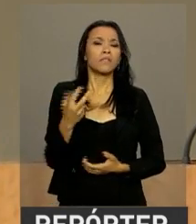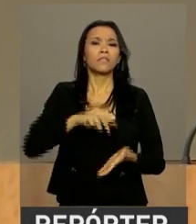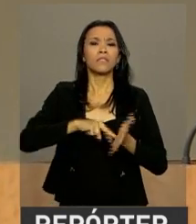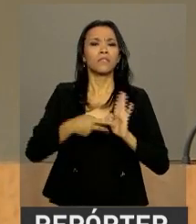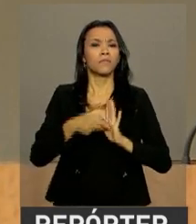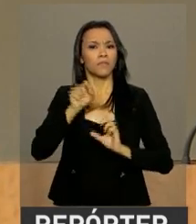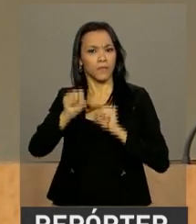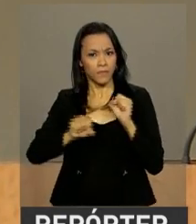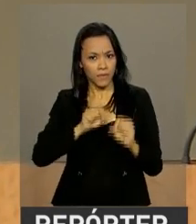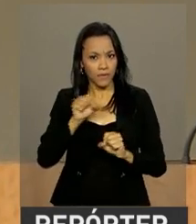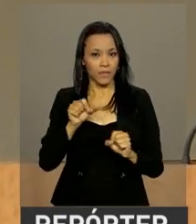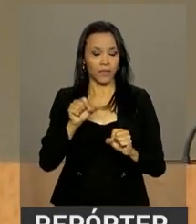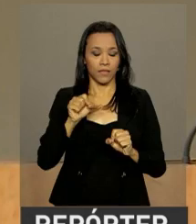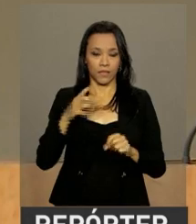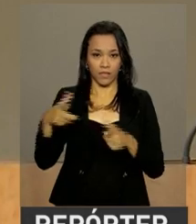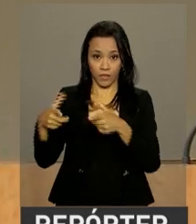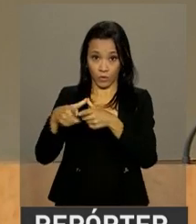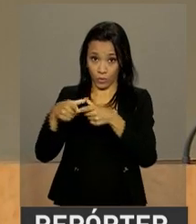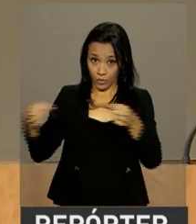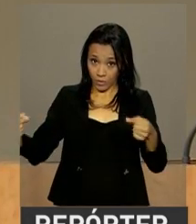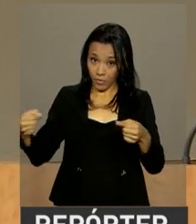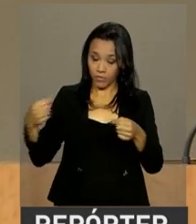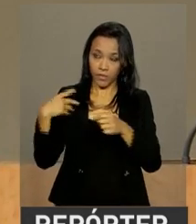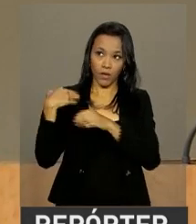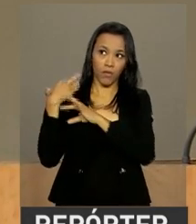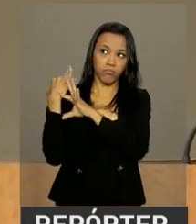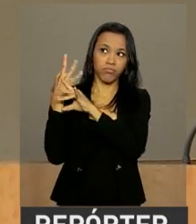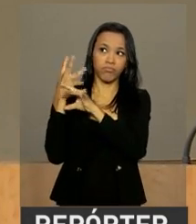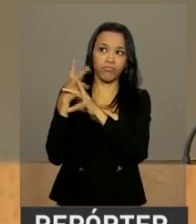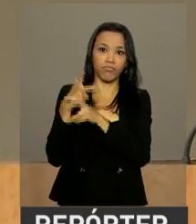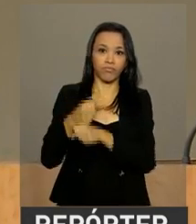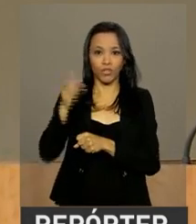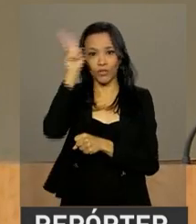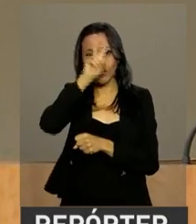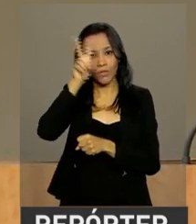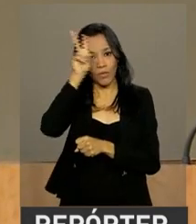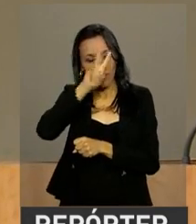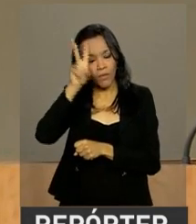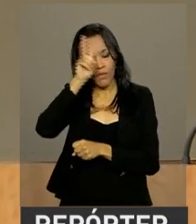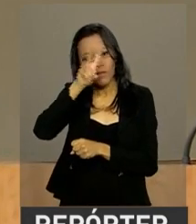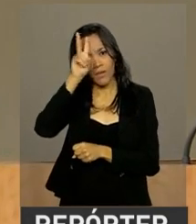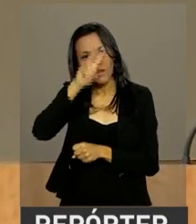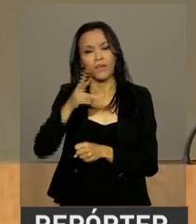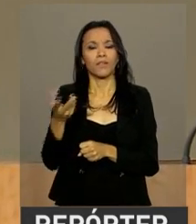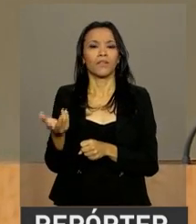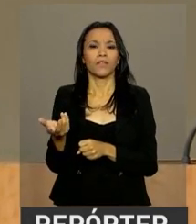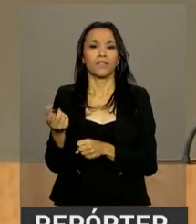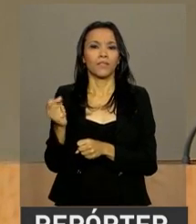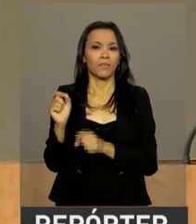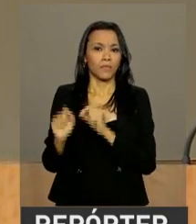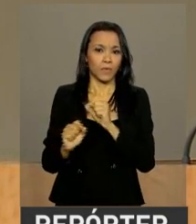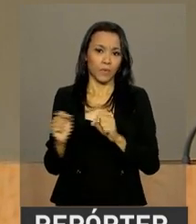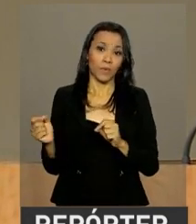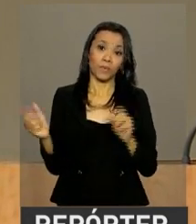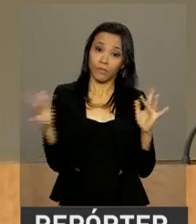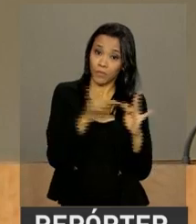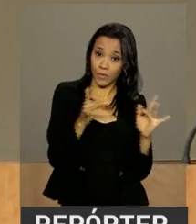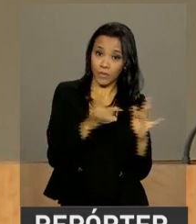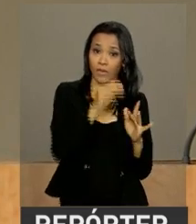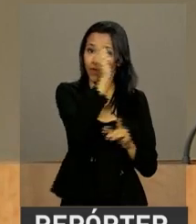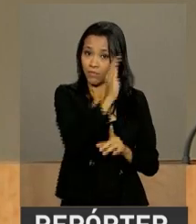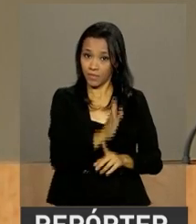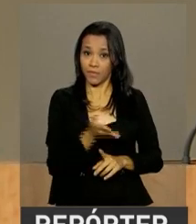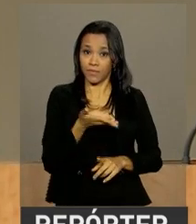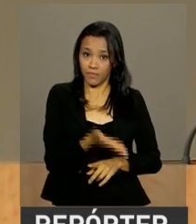significar que o Japão tem longa história de envolvimento com o nosso país.